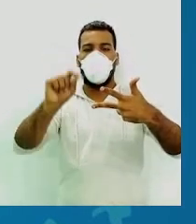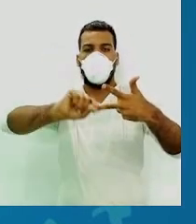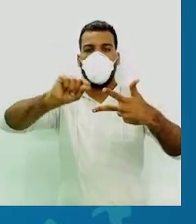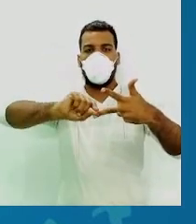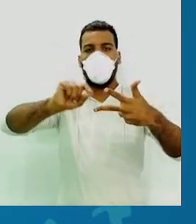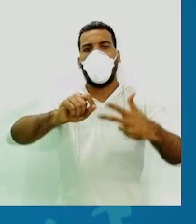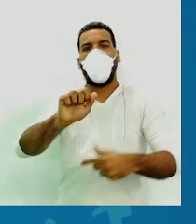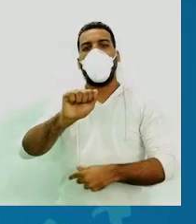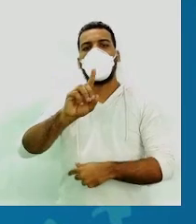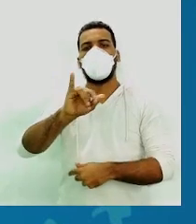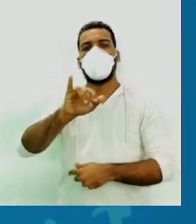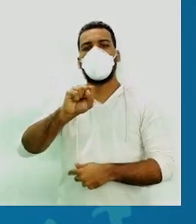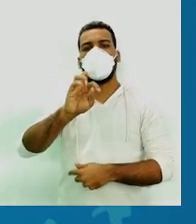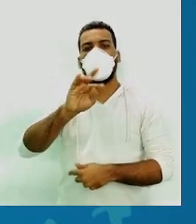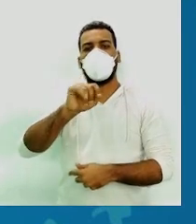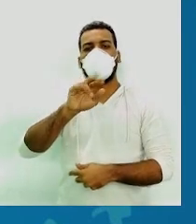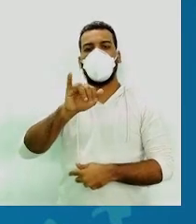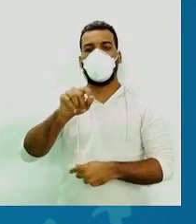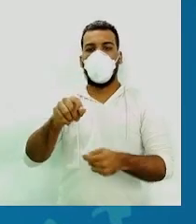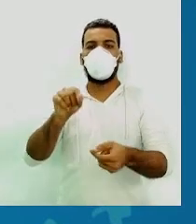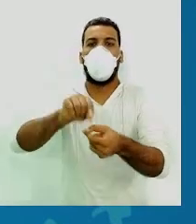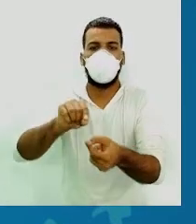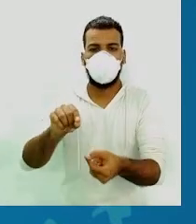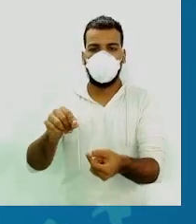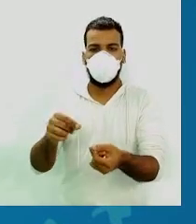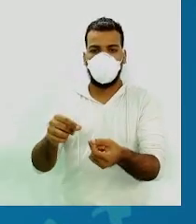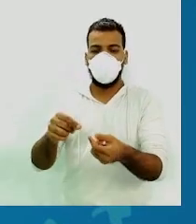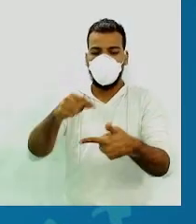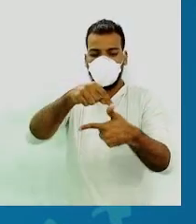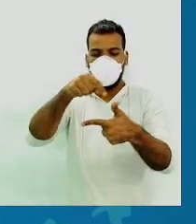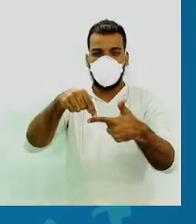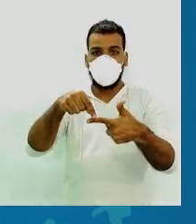pelos governos, pelo governo ou